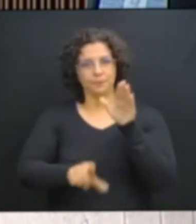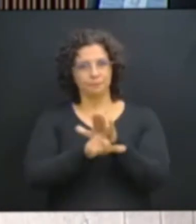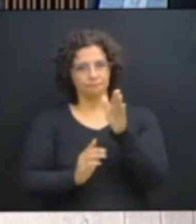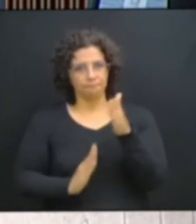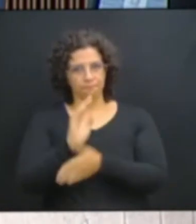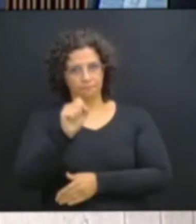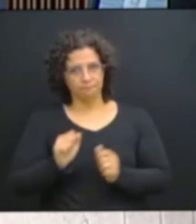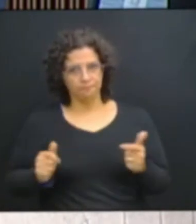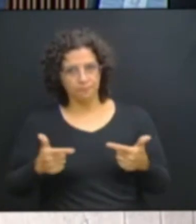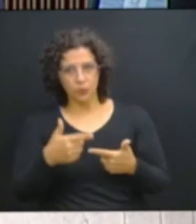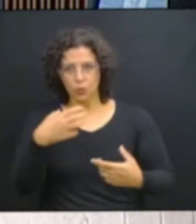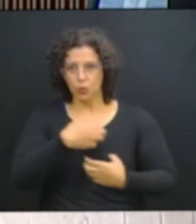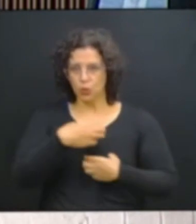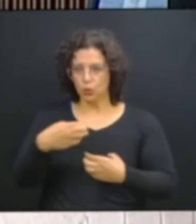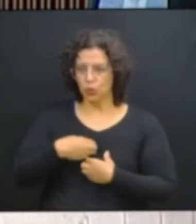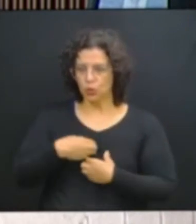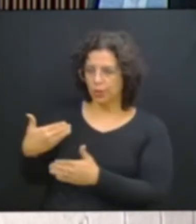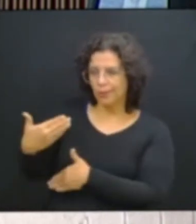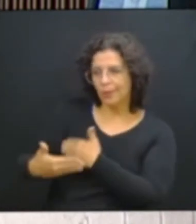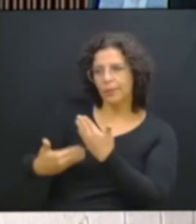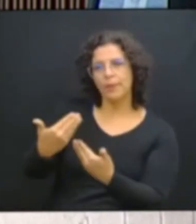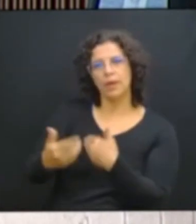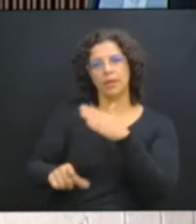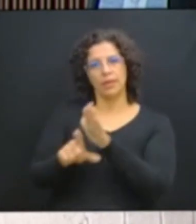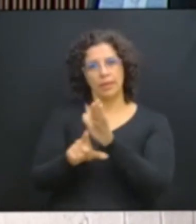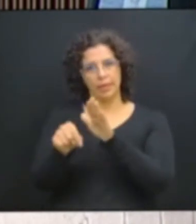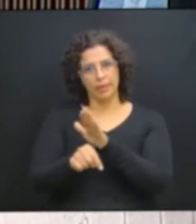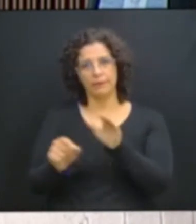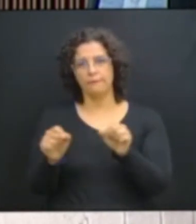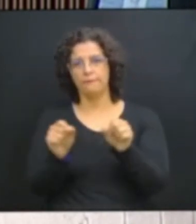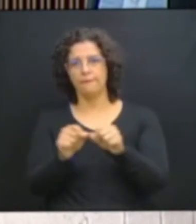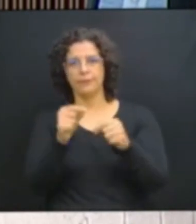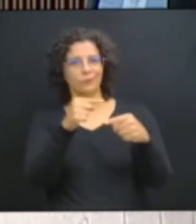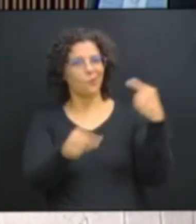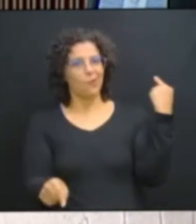aprovada aqui e a forma que ela está sendo conduzida afronta a Lei